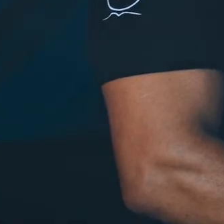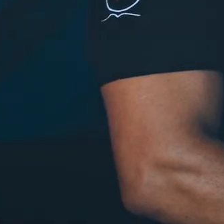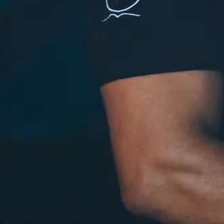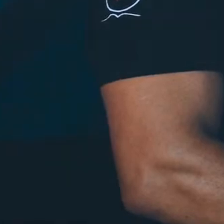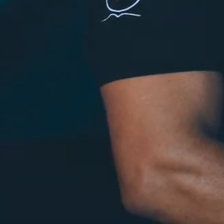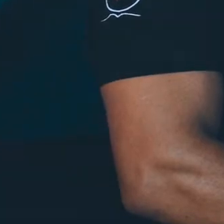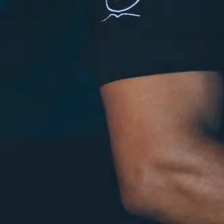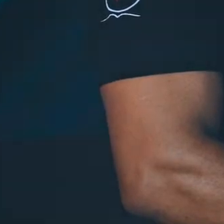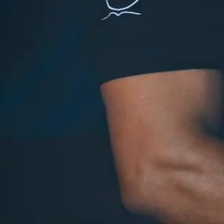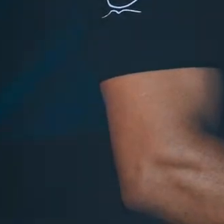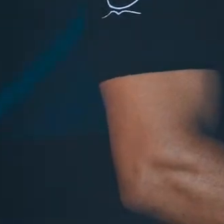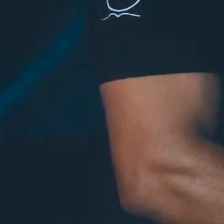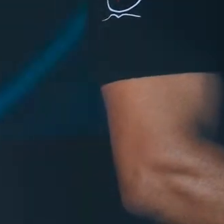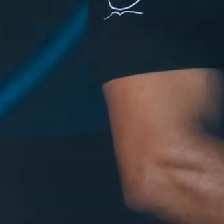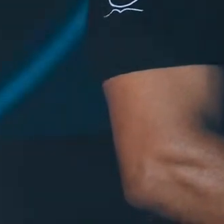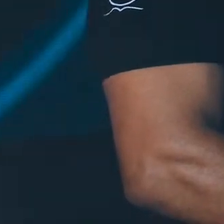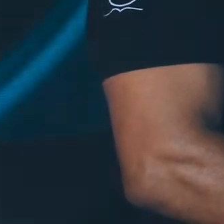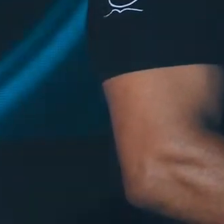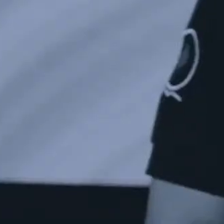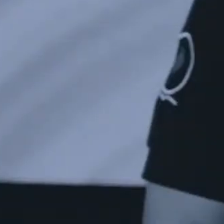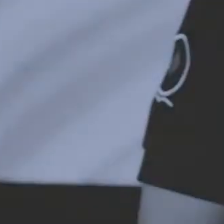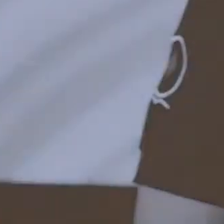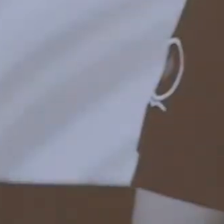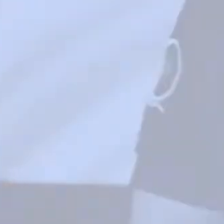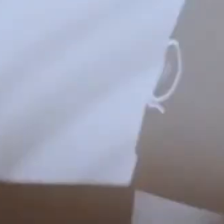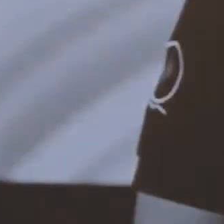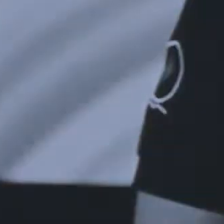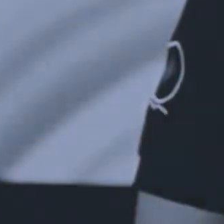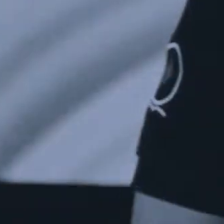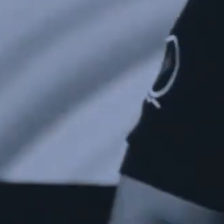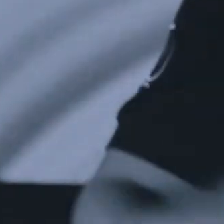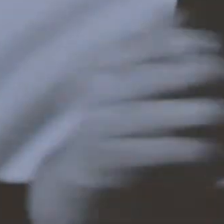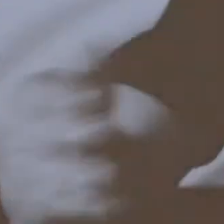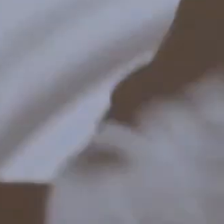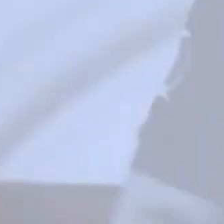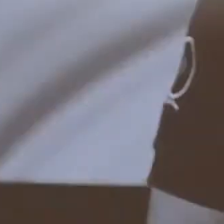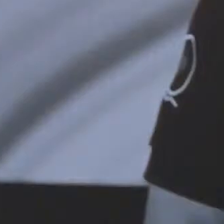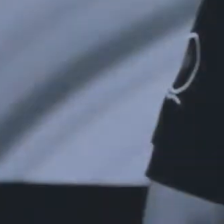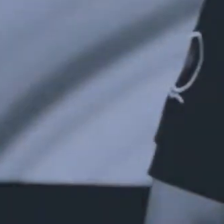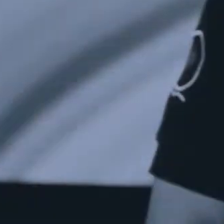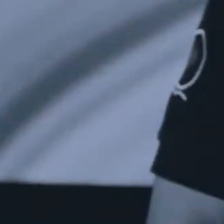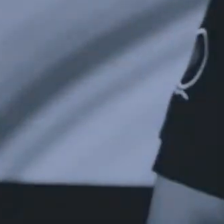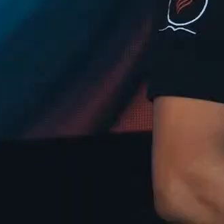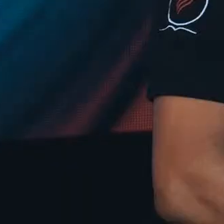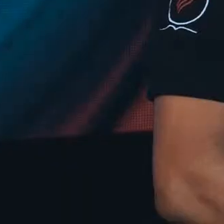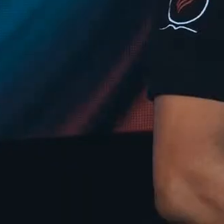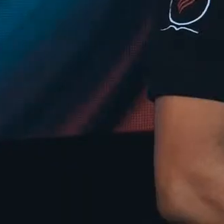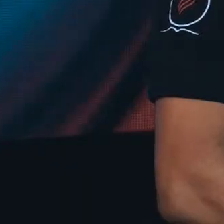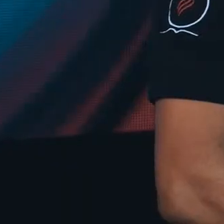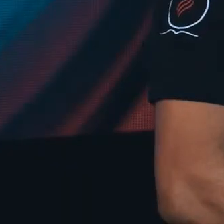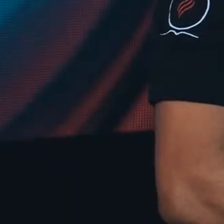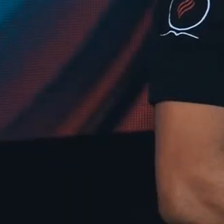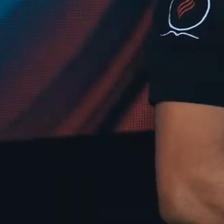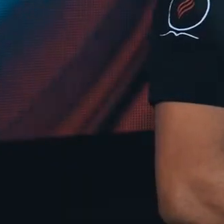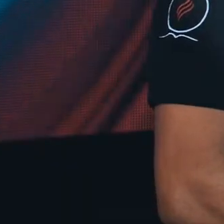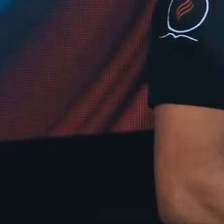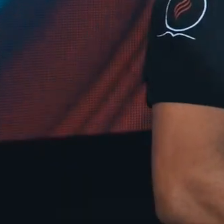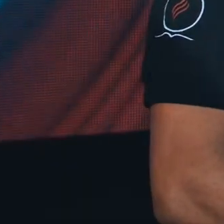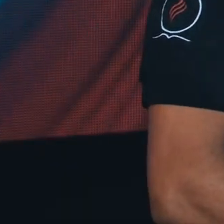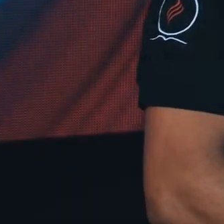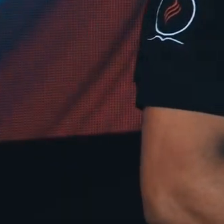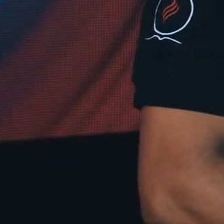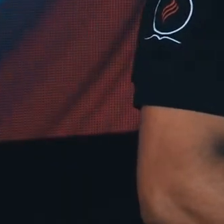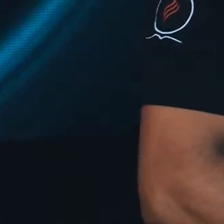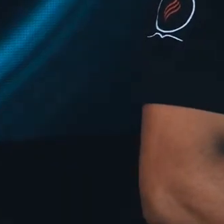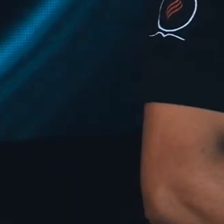E nós temos um convite para você. Venha fazer parte das atividades do nosso departamento, que são importantíssimas para a